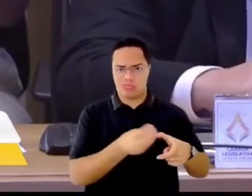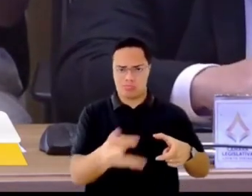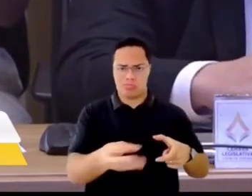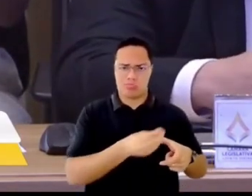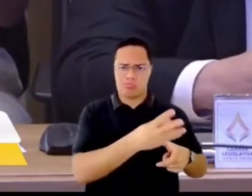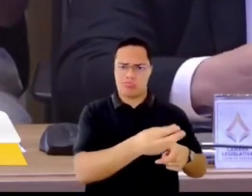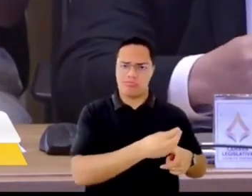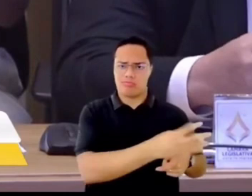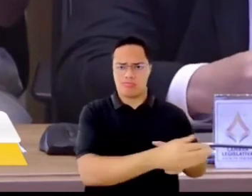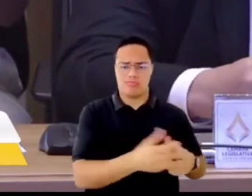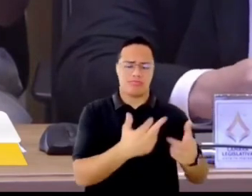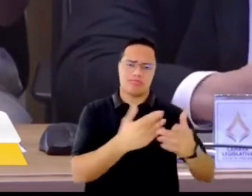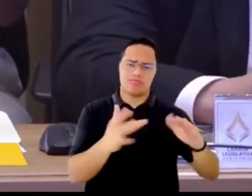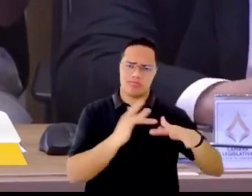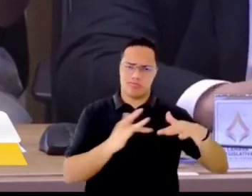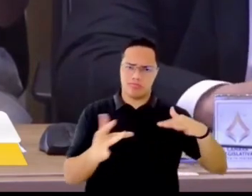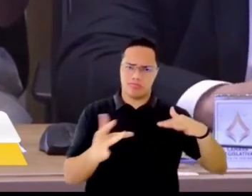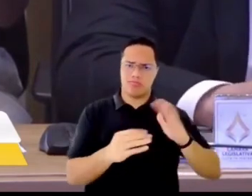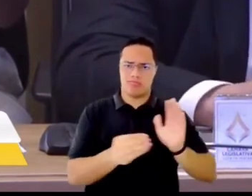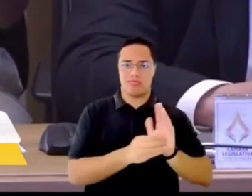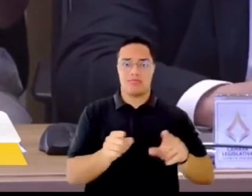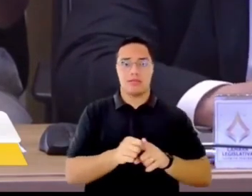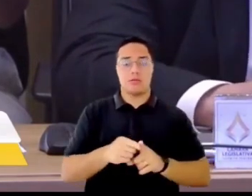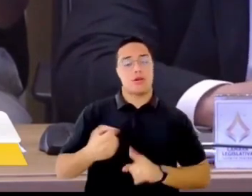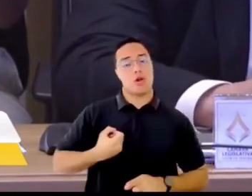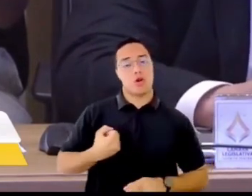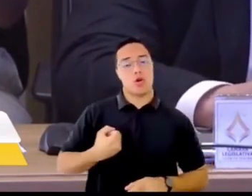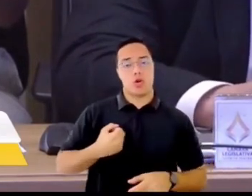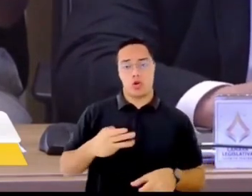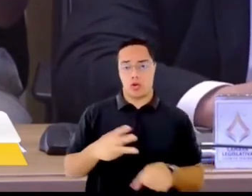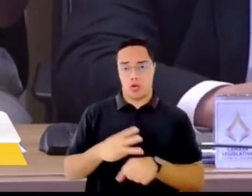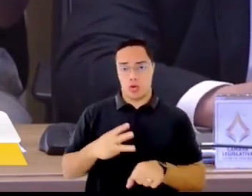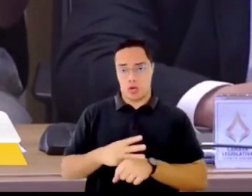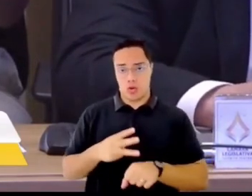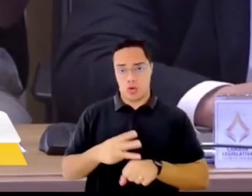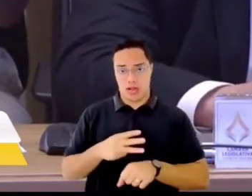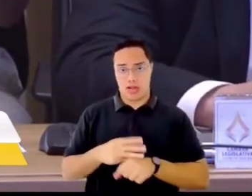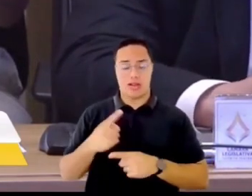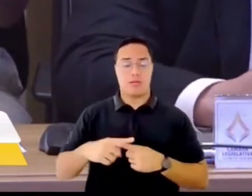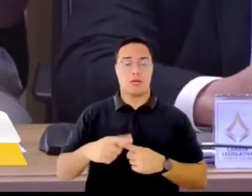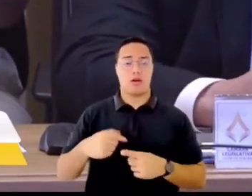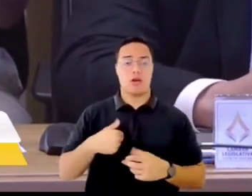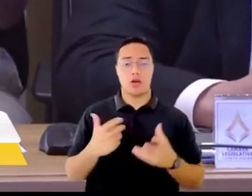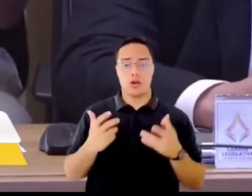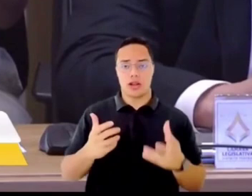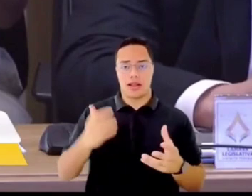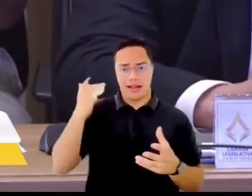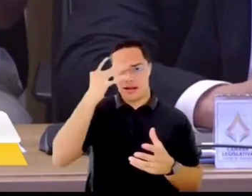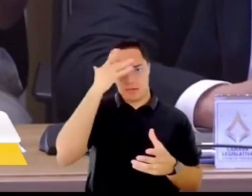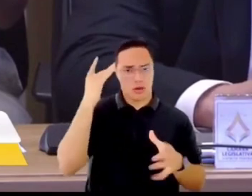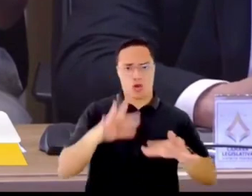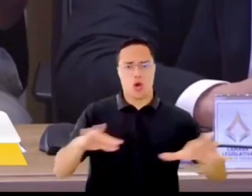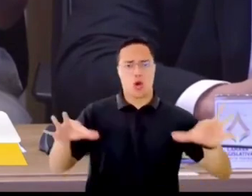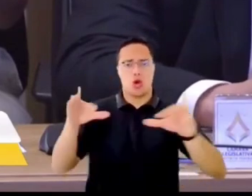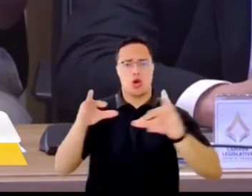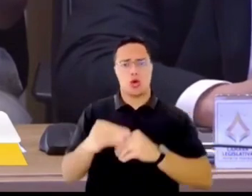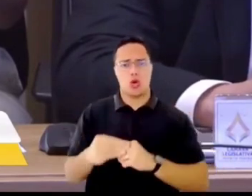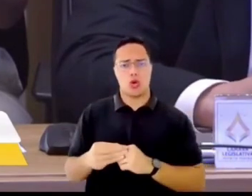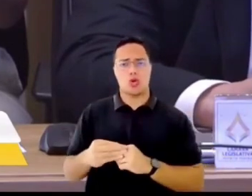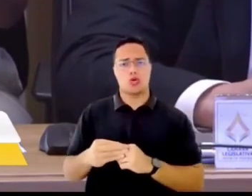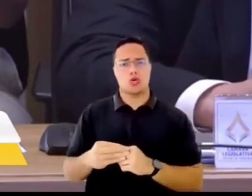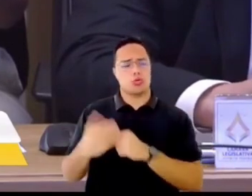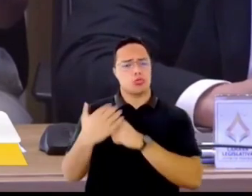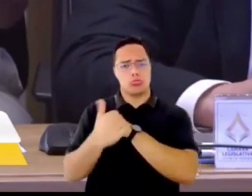redes sociais e com o meu número de WhatsApp, porque eu tinha interesse que as pessoas me procurassem para me